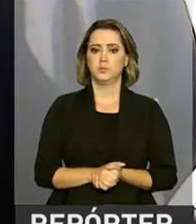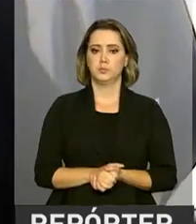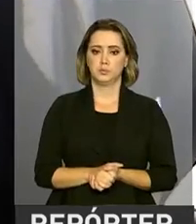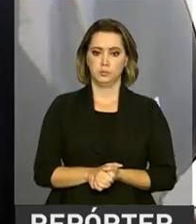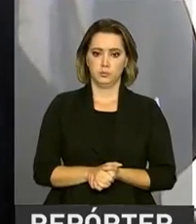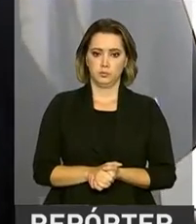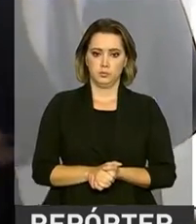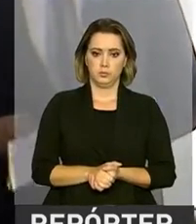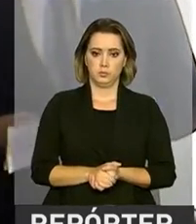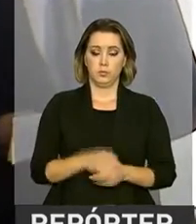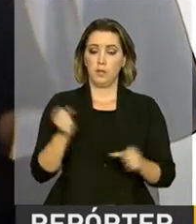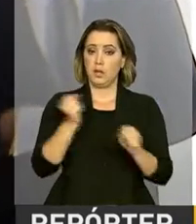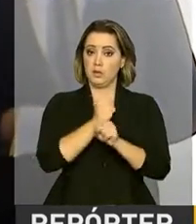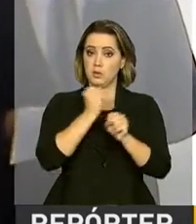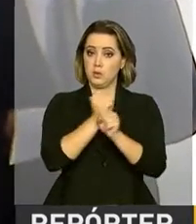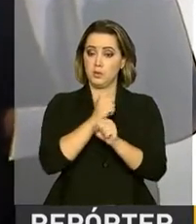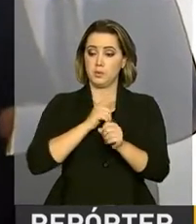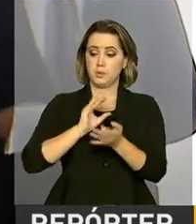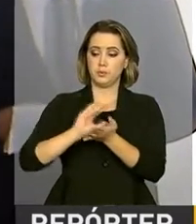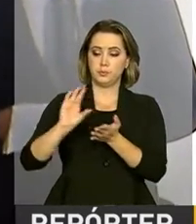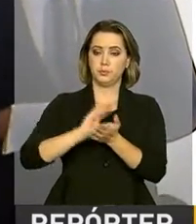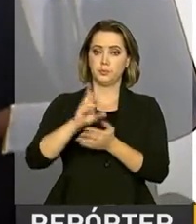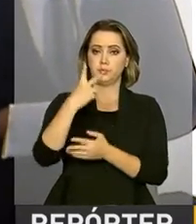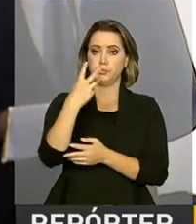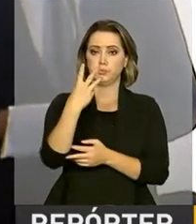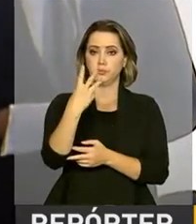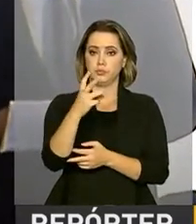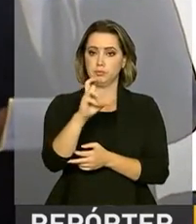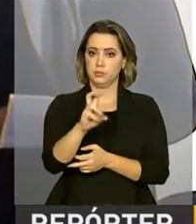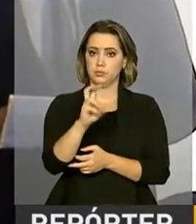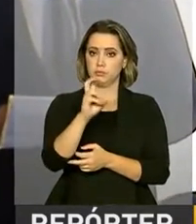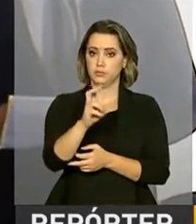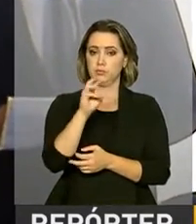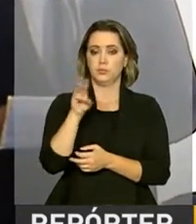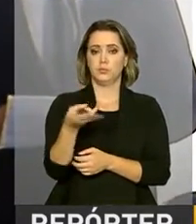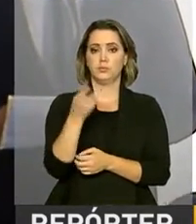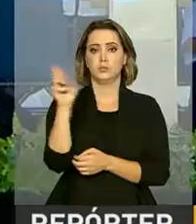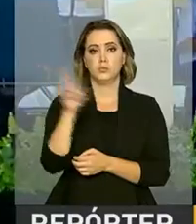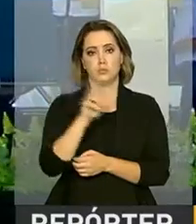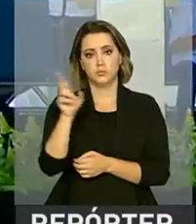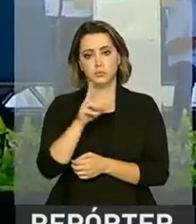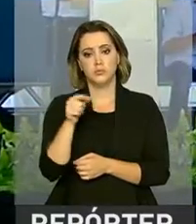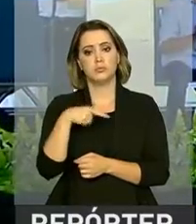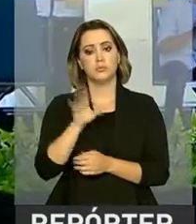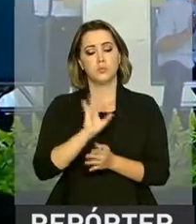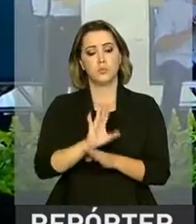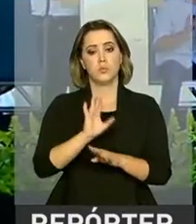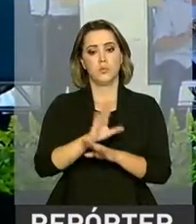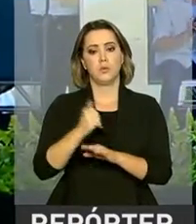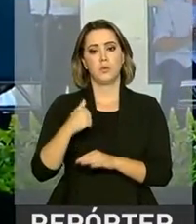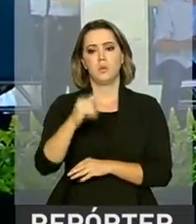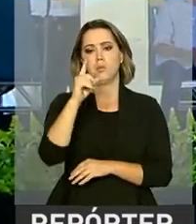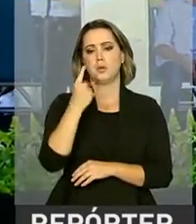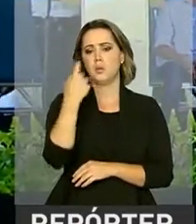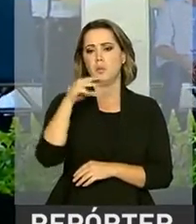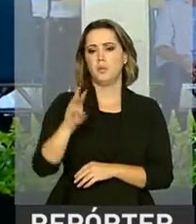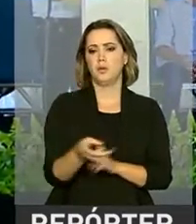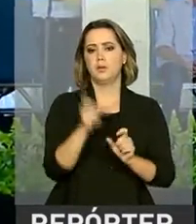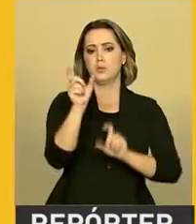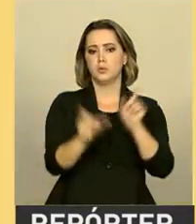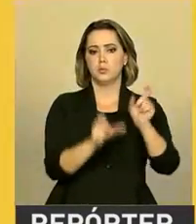as obras com conhecimentos de 255 milhões de reais e vão beneficiar mais de um milhão de